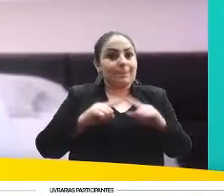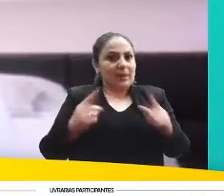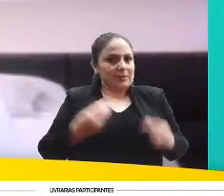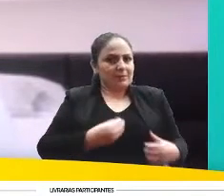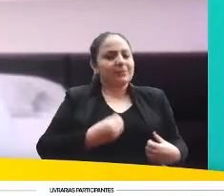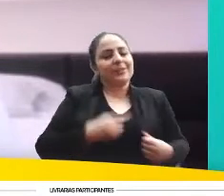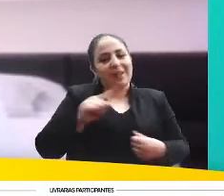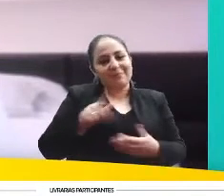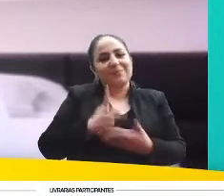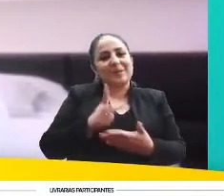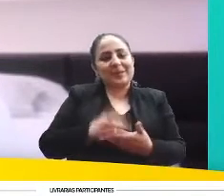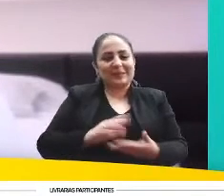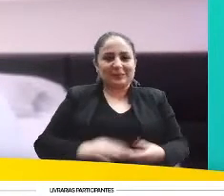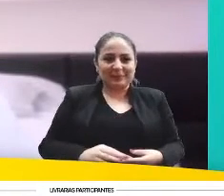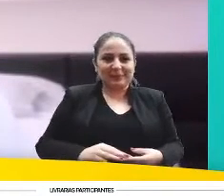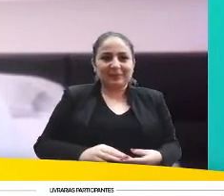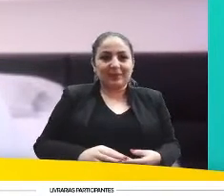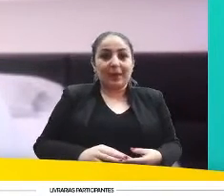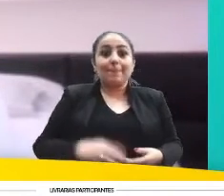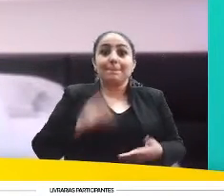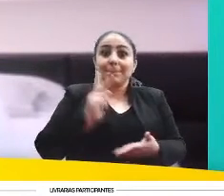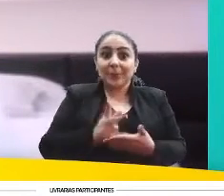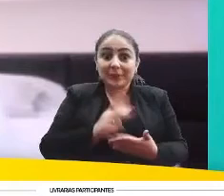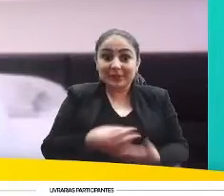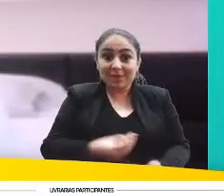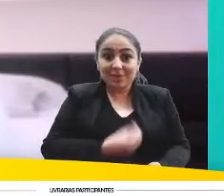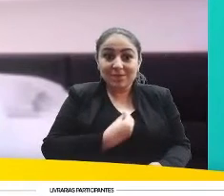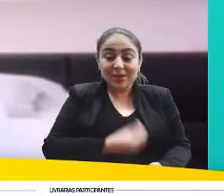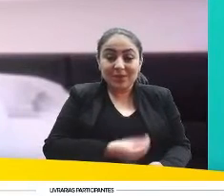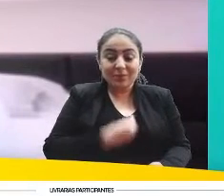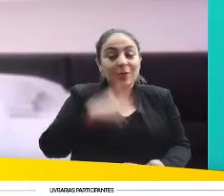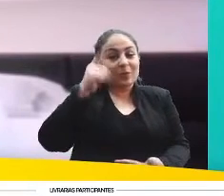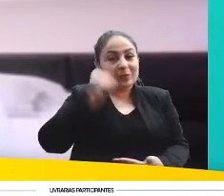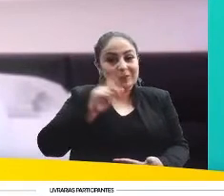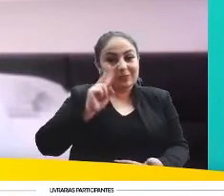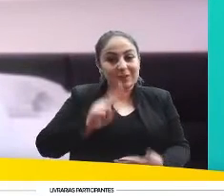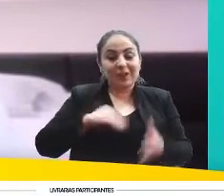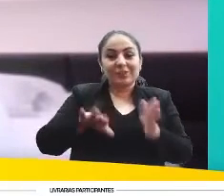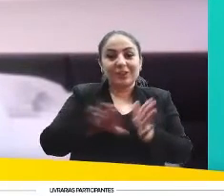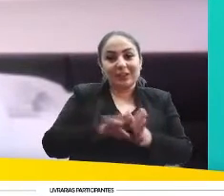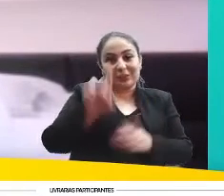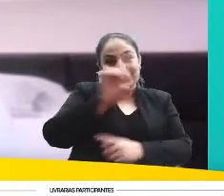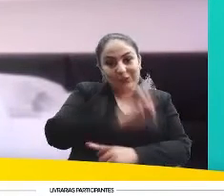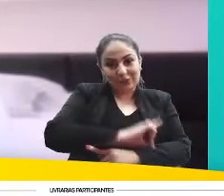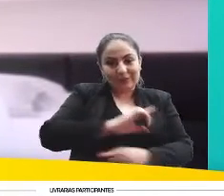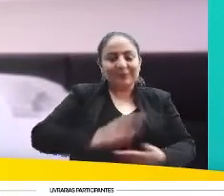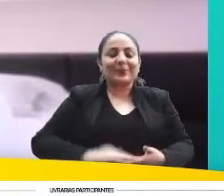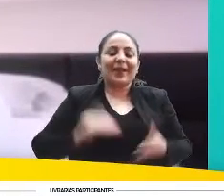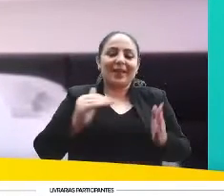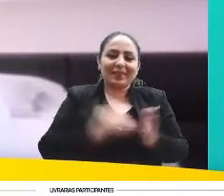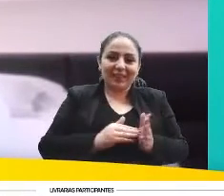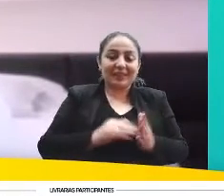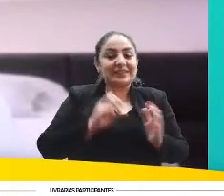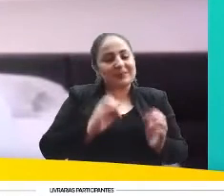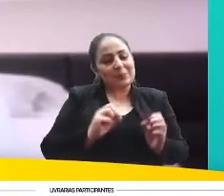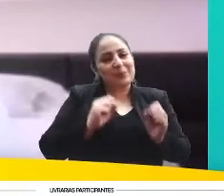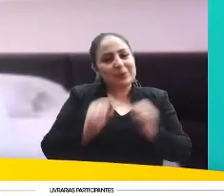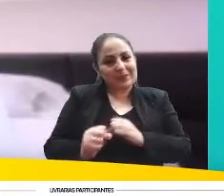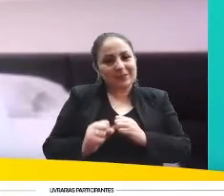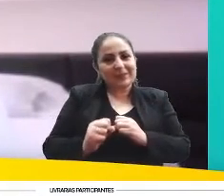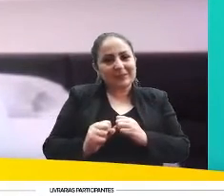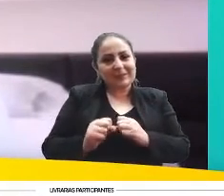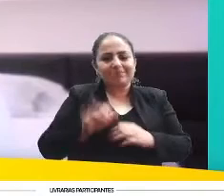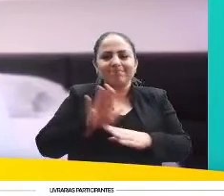vida permanece. Então, permaneçam vivos para ver a chegada desse dia. E até lá, se for possível,